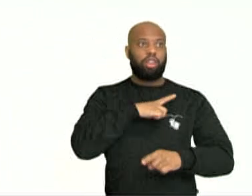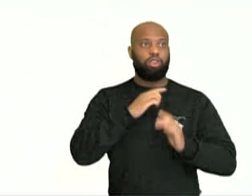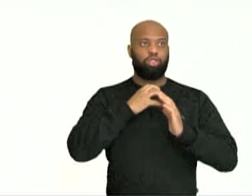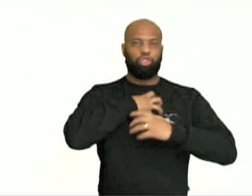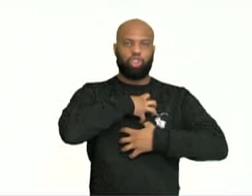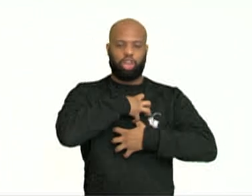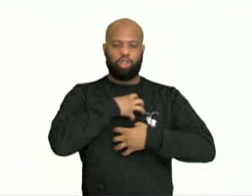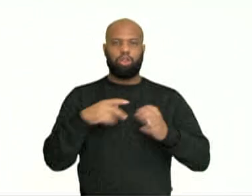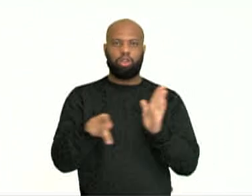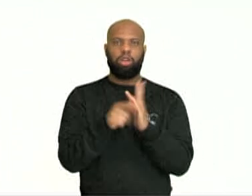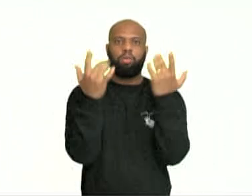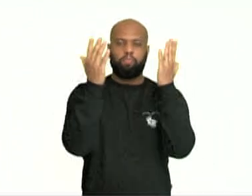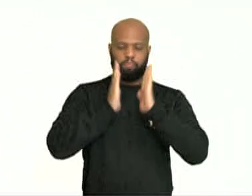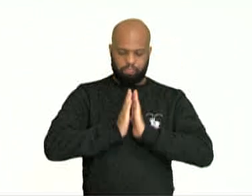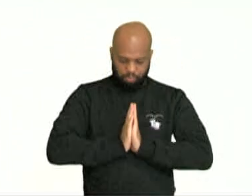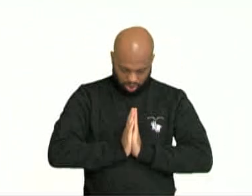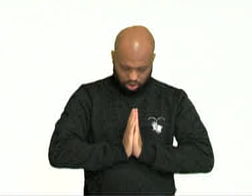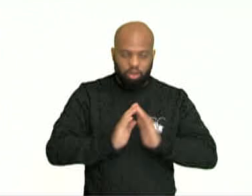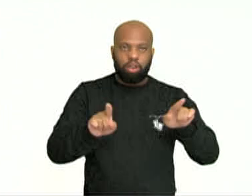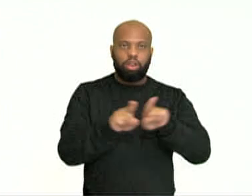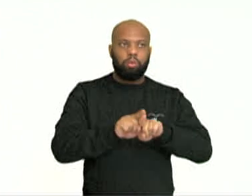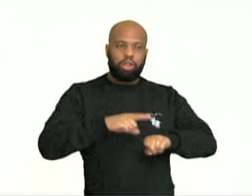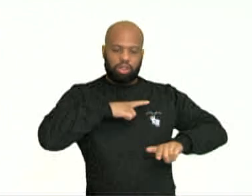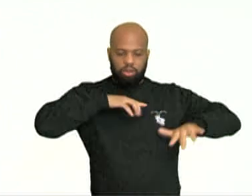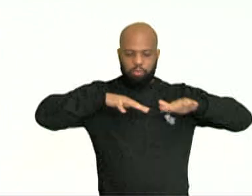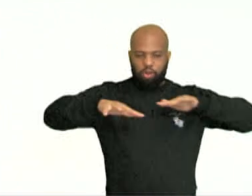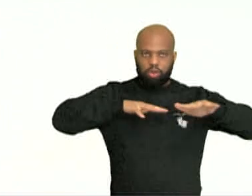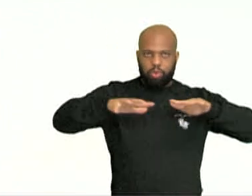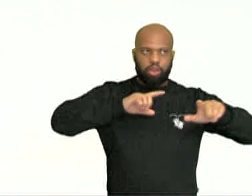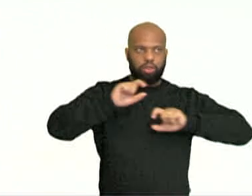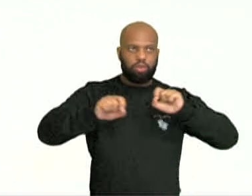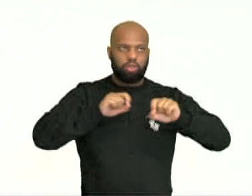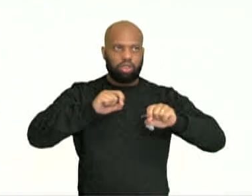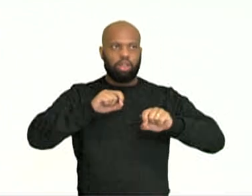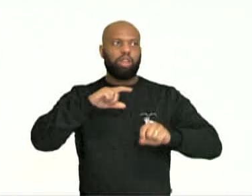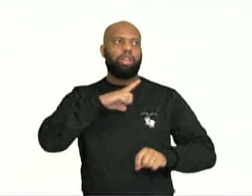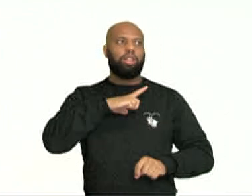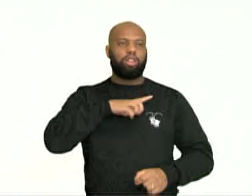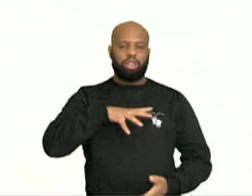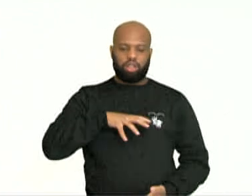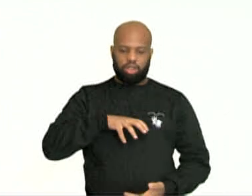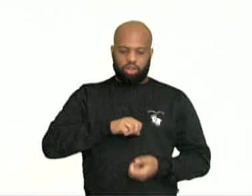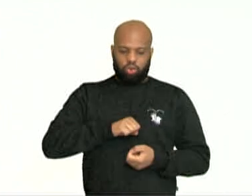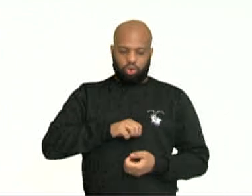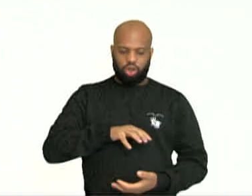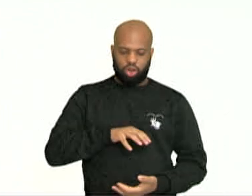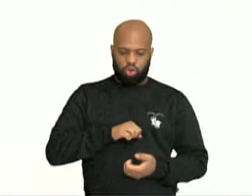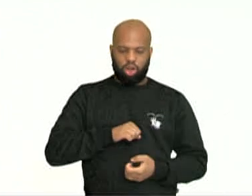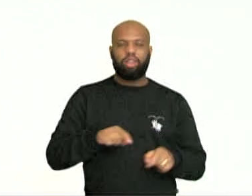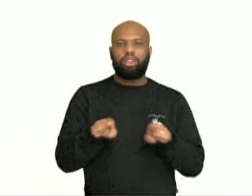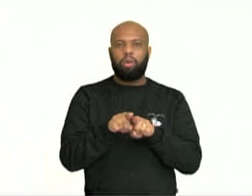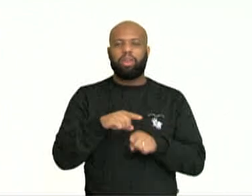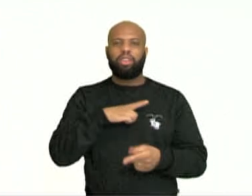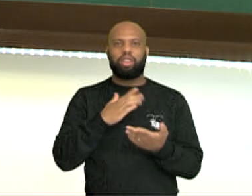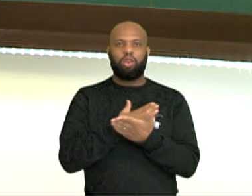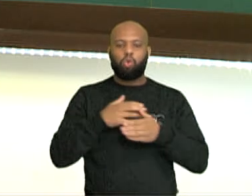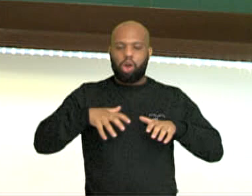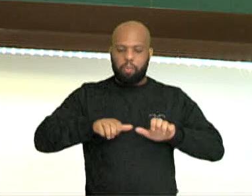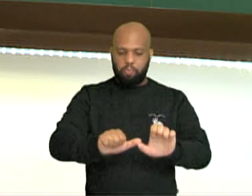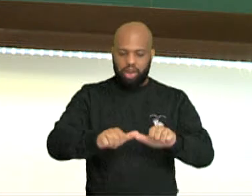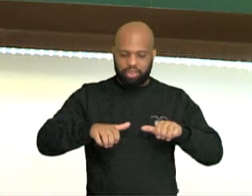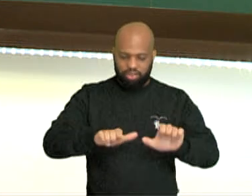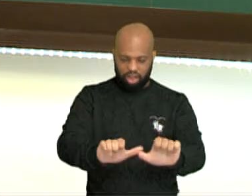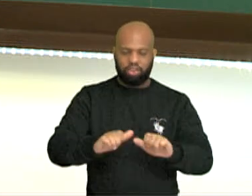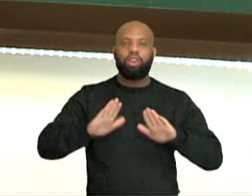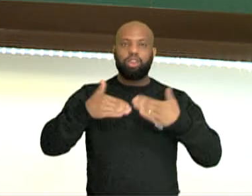como nós podemos ver pela imagem, movimentos de contração e até algumas massagens. Então, nesse momento, nós não